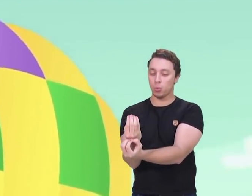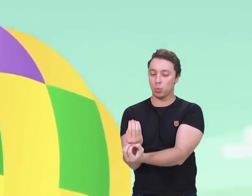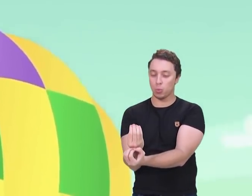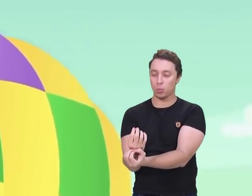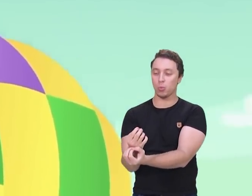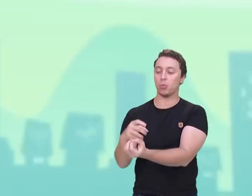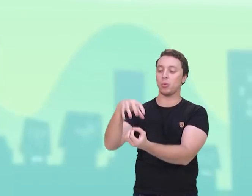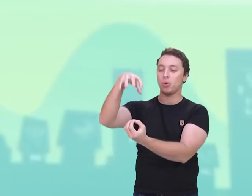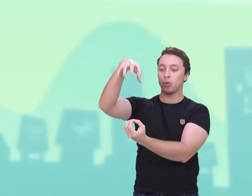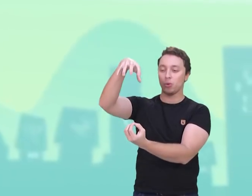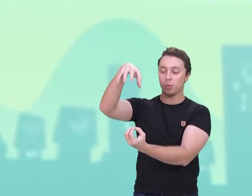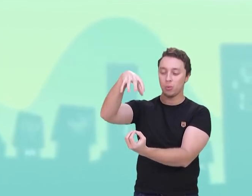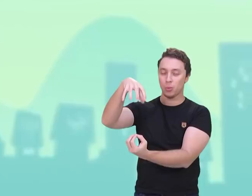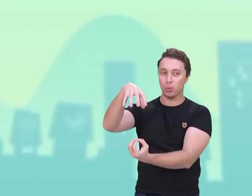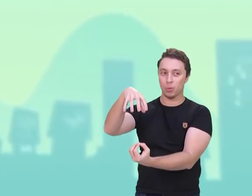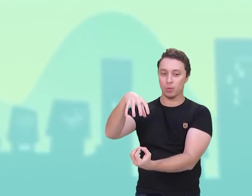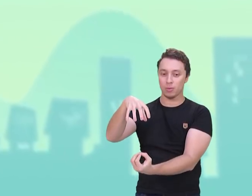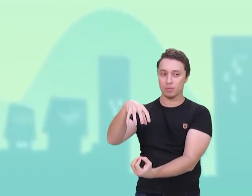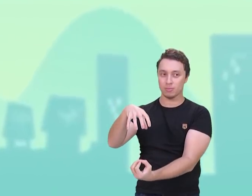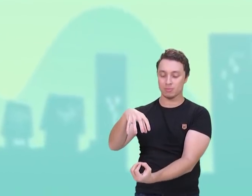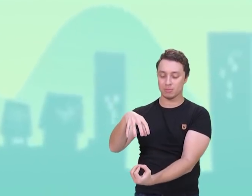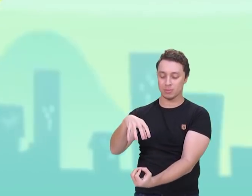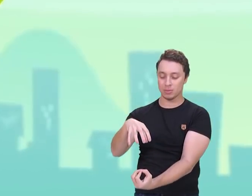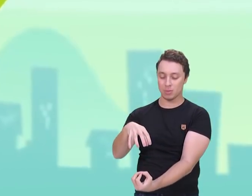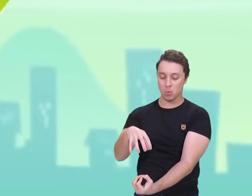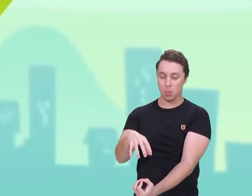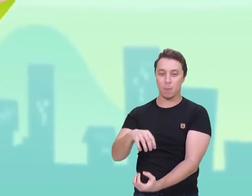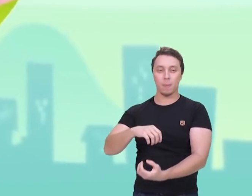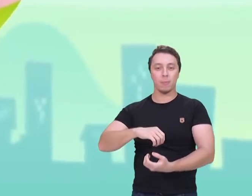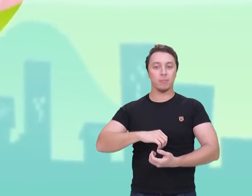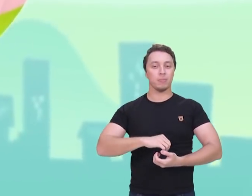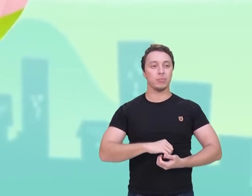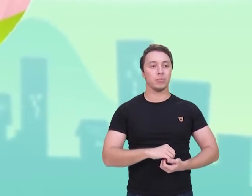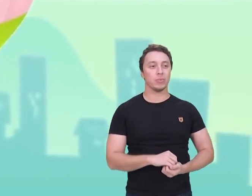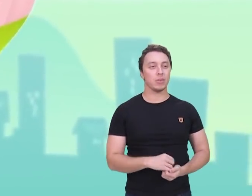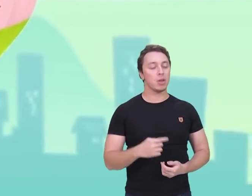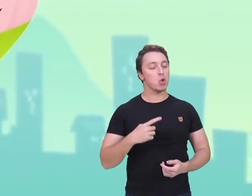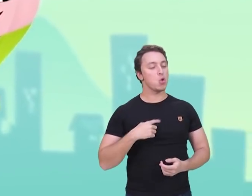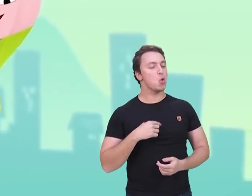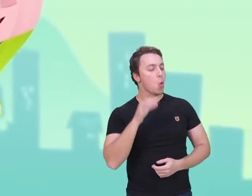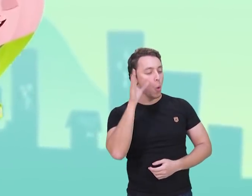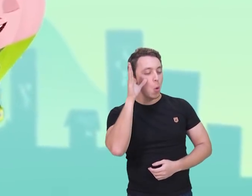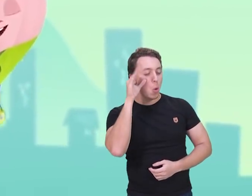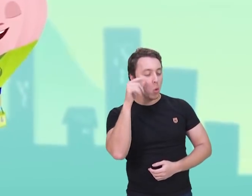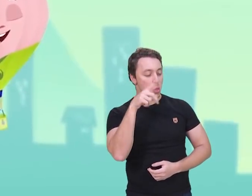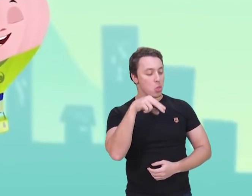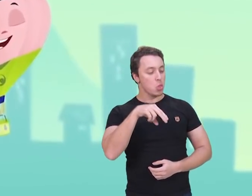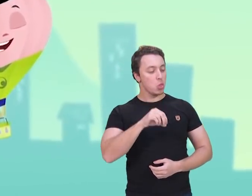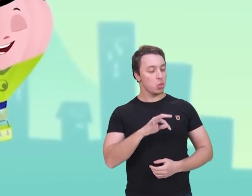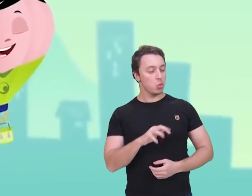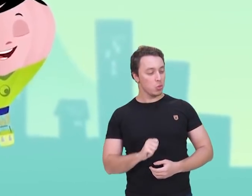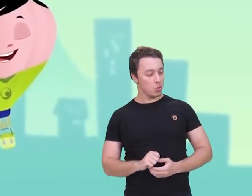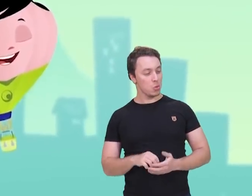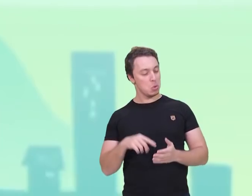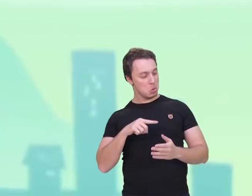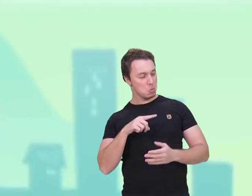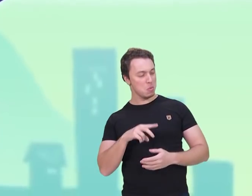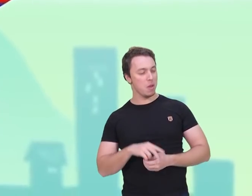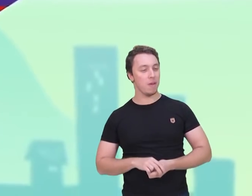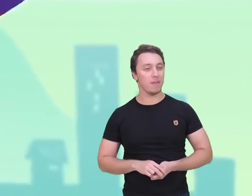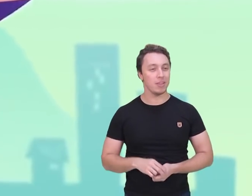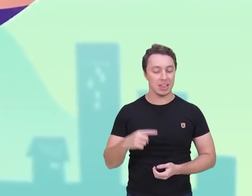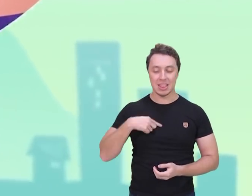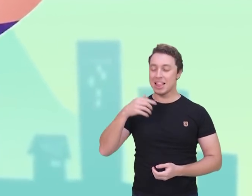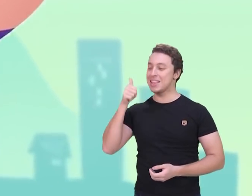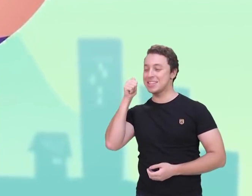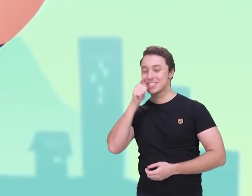descer. Quero deixar o ar sair também. Tô curioso pra saber minha nota. Será que tem mais algum balão peludo por aí? Essa é